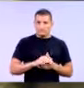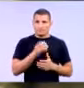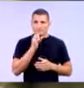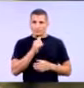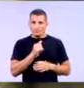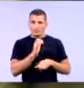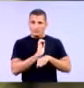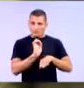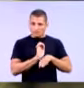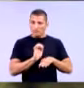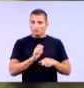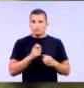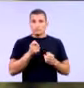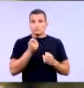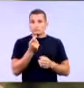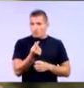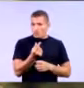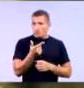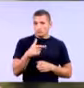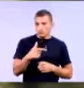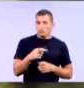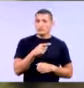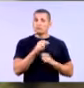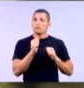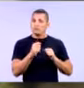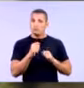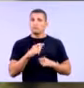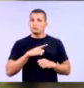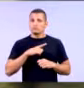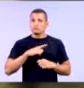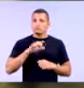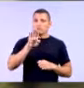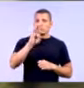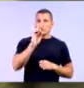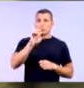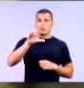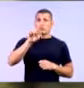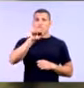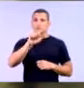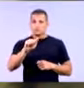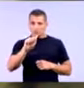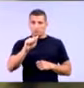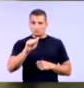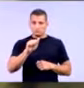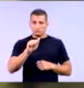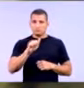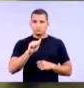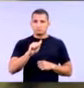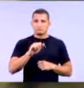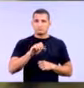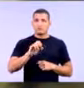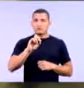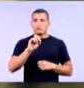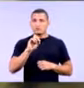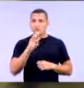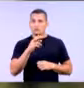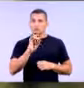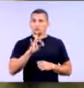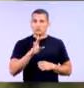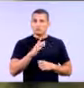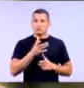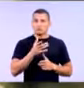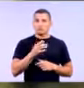não for remunerado, ele pode estar ganhando bolsa de estágio pela instituição ou pode estar ganhando somente vale